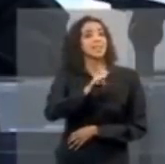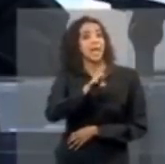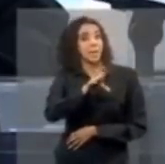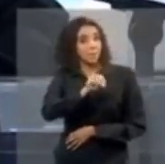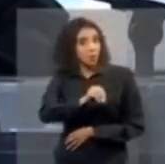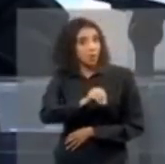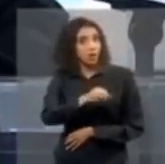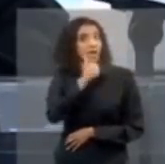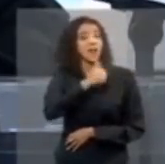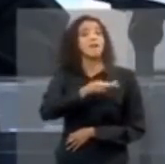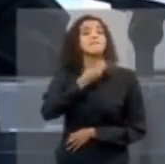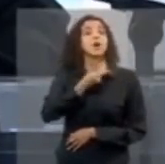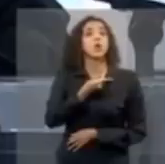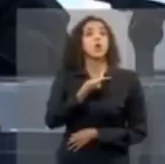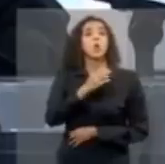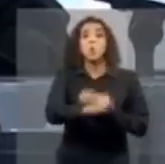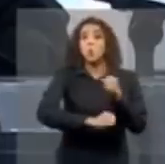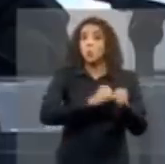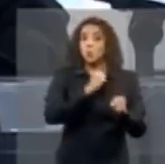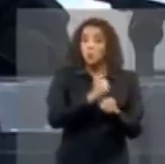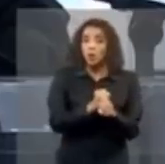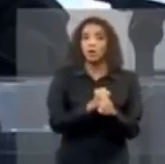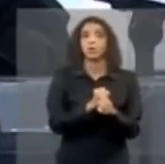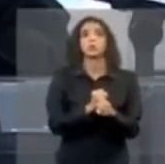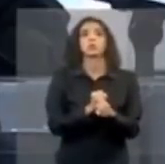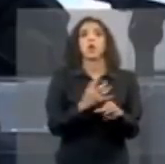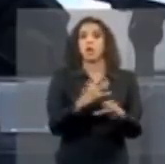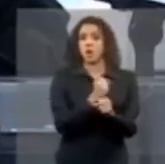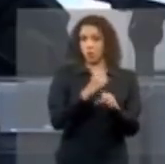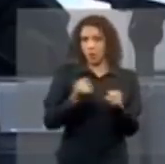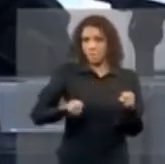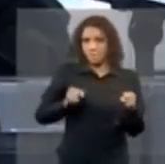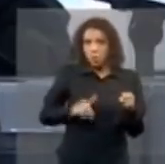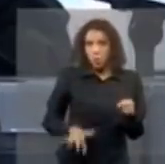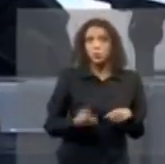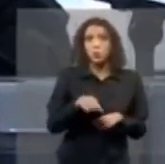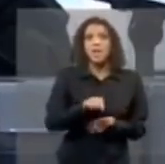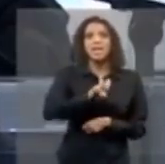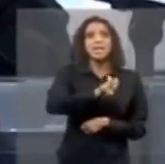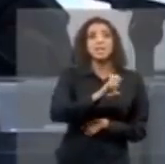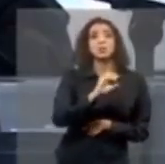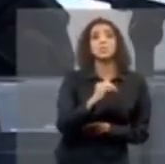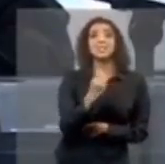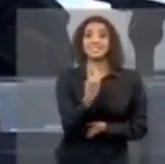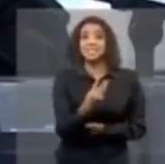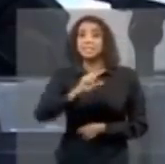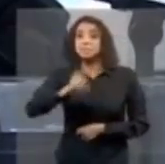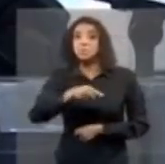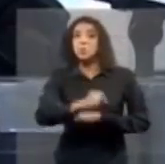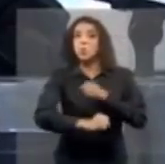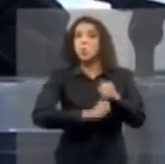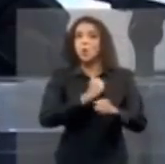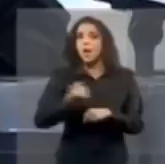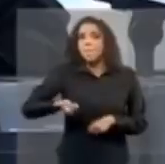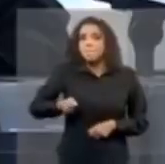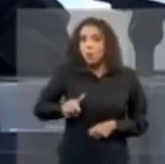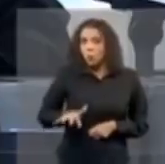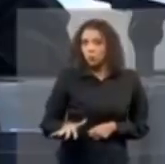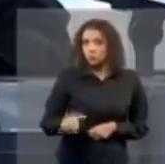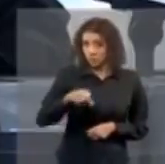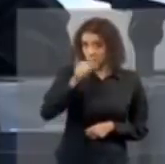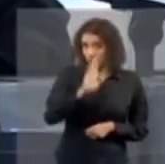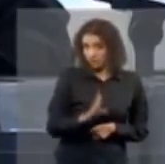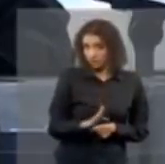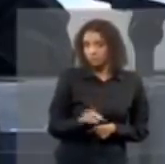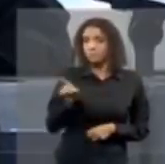disse explicitamente que o número anual de abortos calculados no Brasil é de 503 mil por ano.